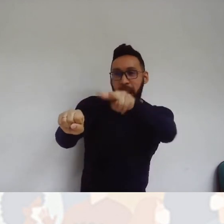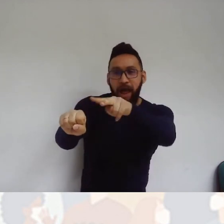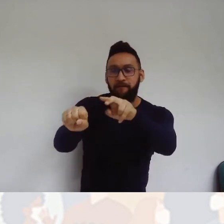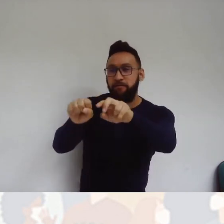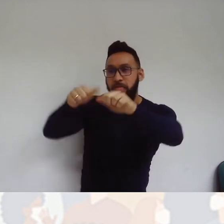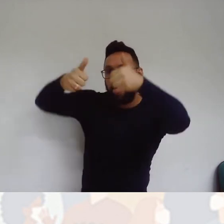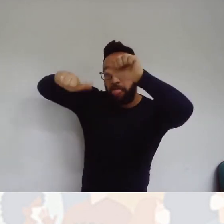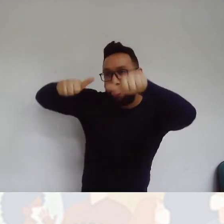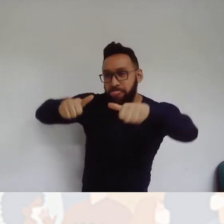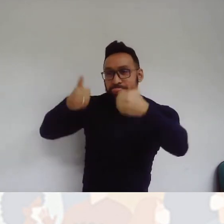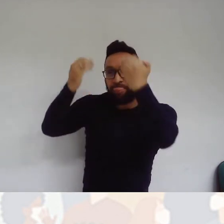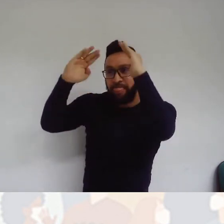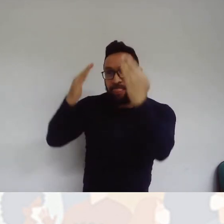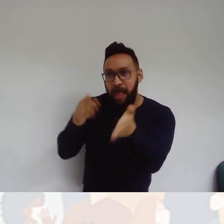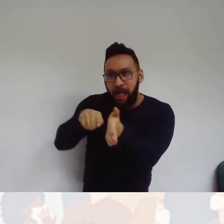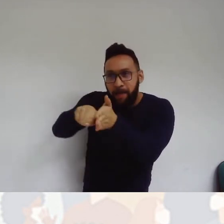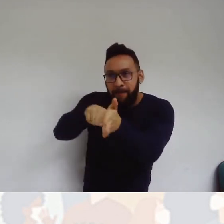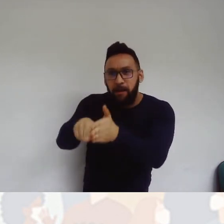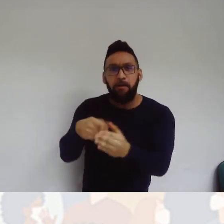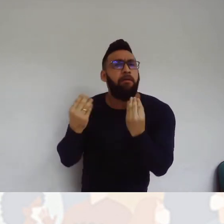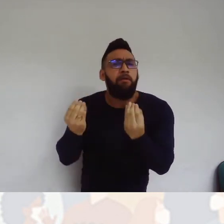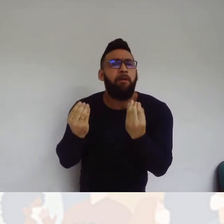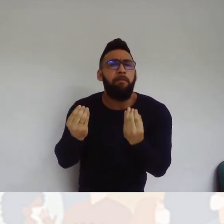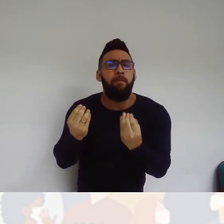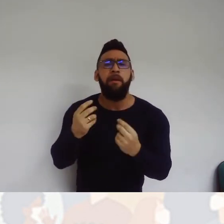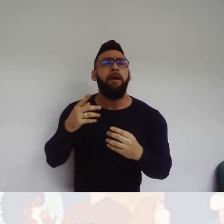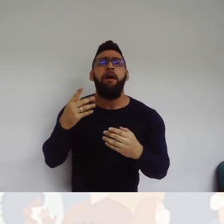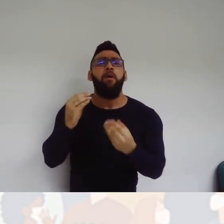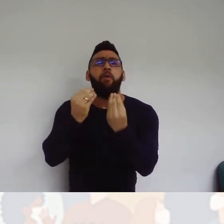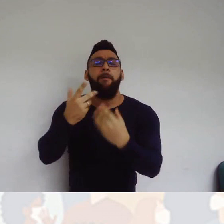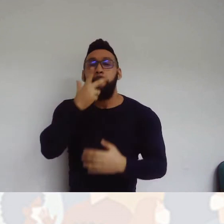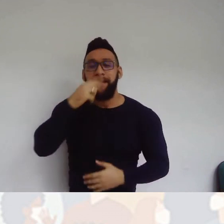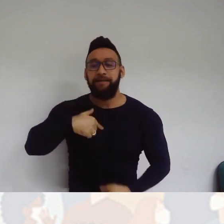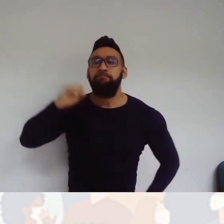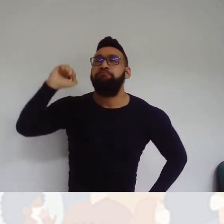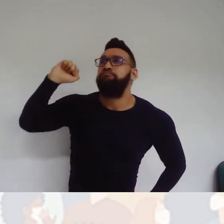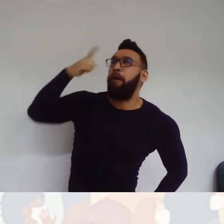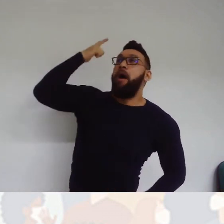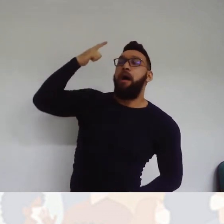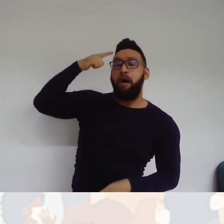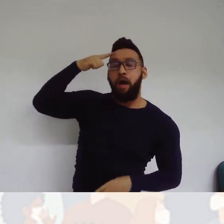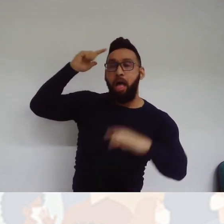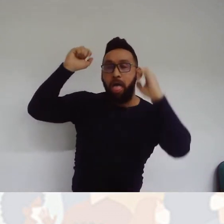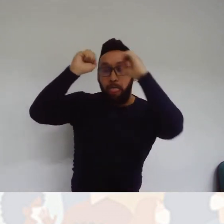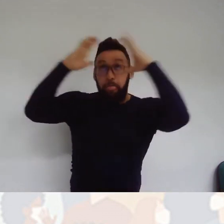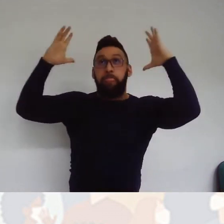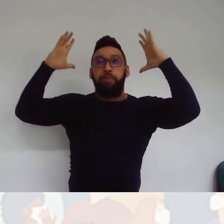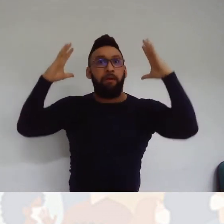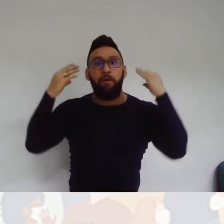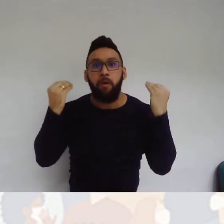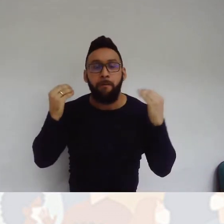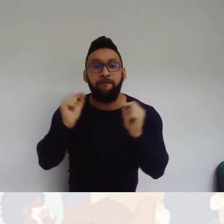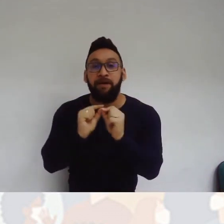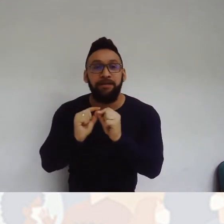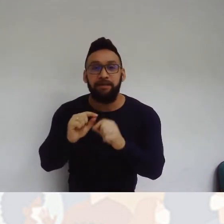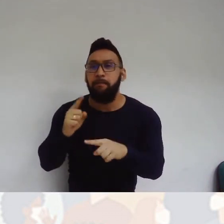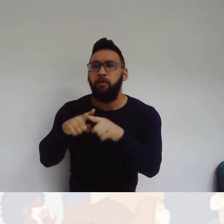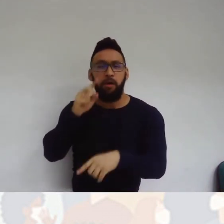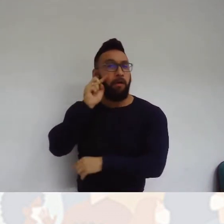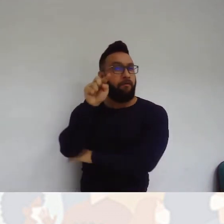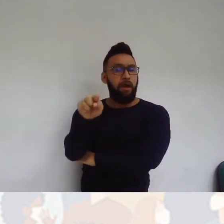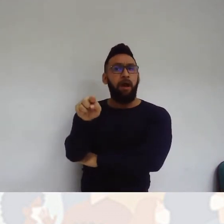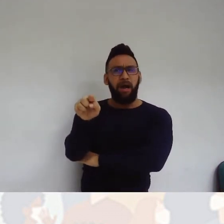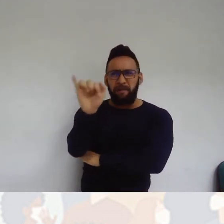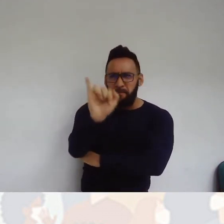subjeto de estudo. O que nos leva a achar que aquilo é uma coisa importante,